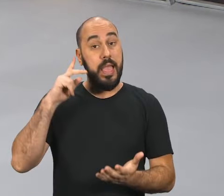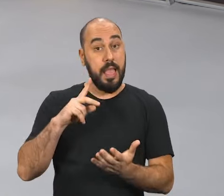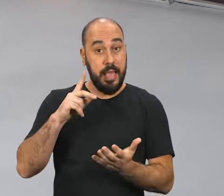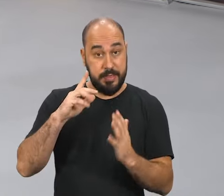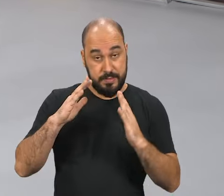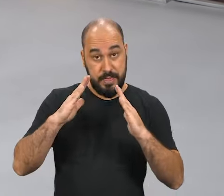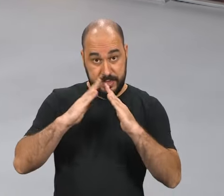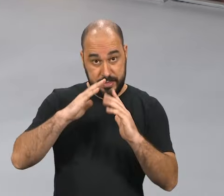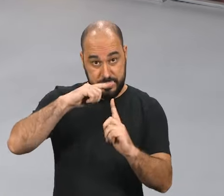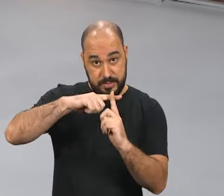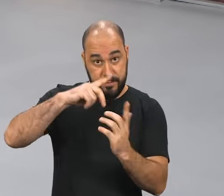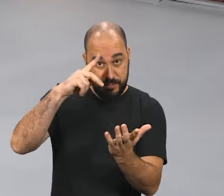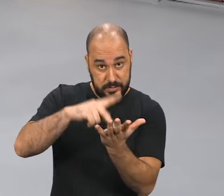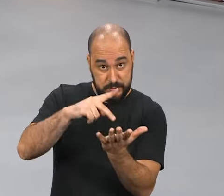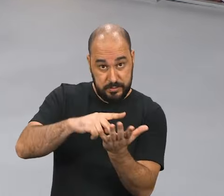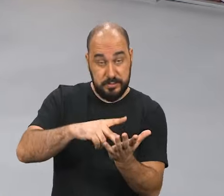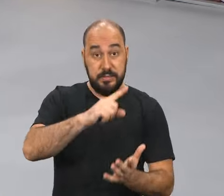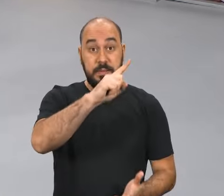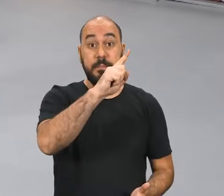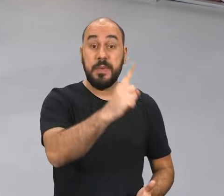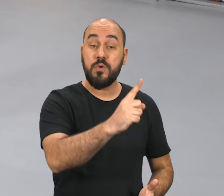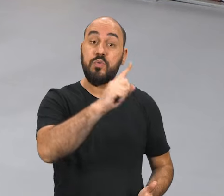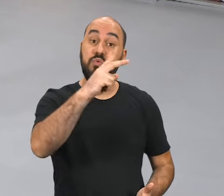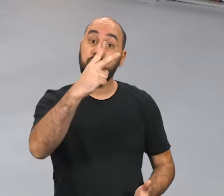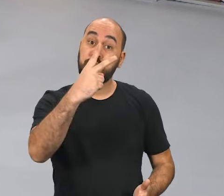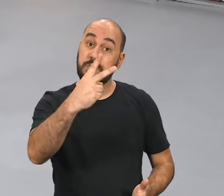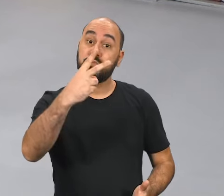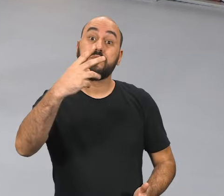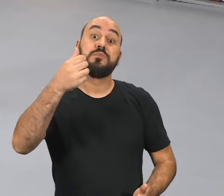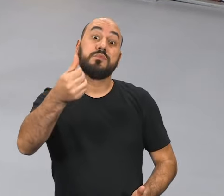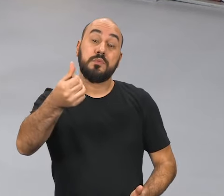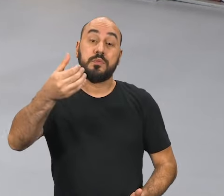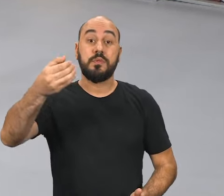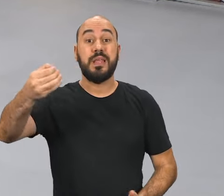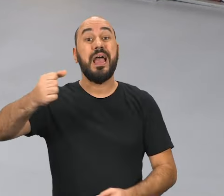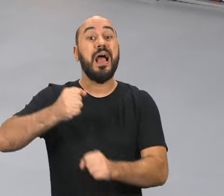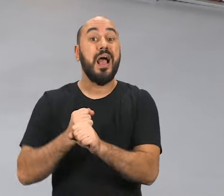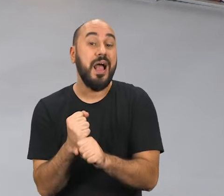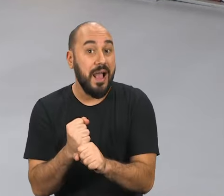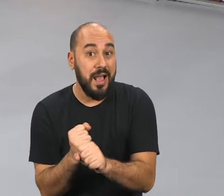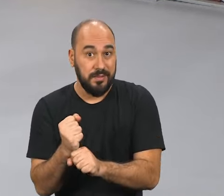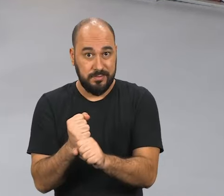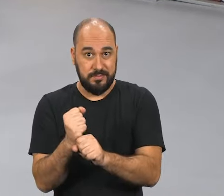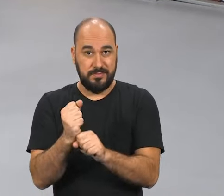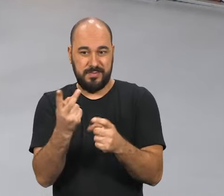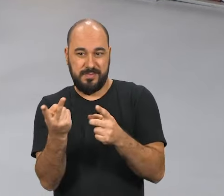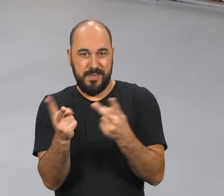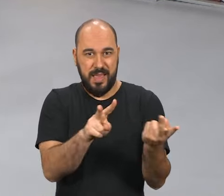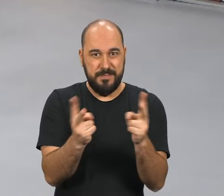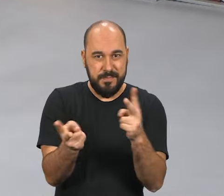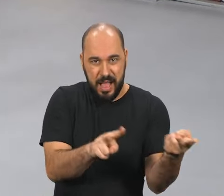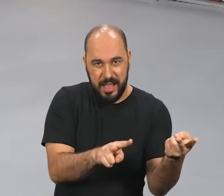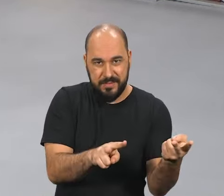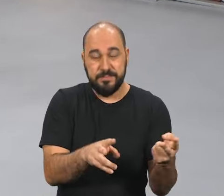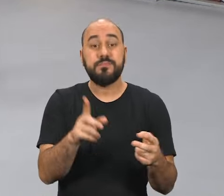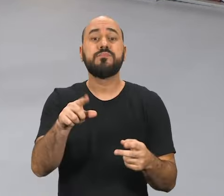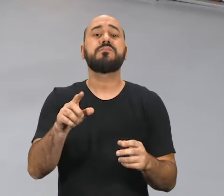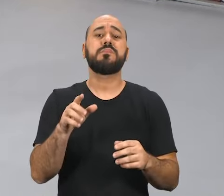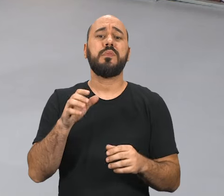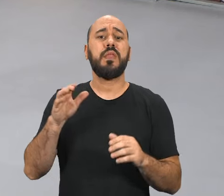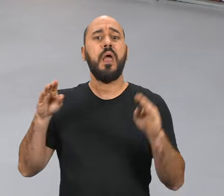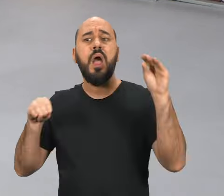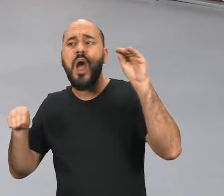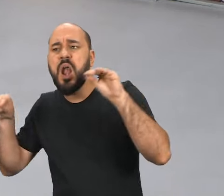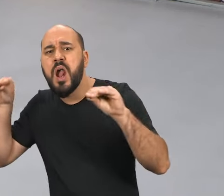igreja verdadeira seria perseguida por 1.260 anos. Por quem? Pela primeira besta. Quem é a primeira besta? O sistema